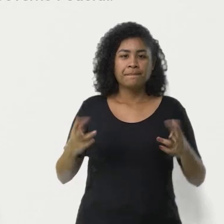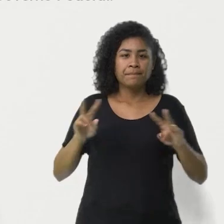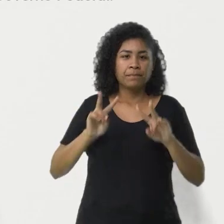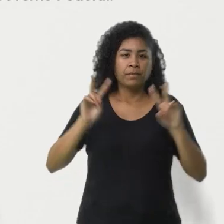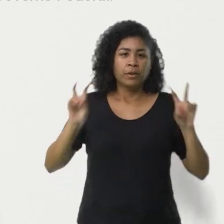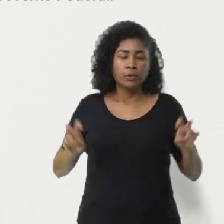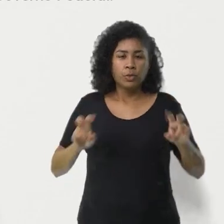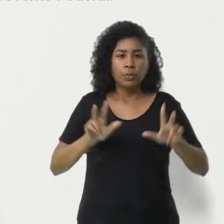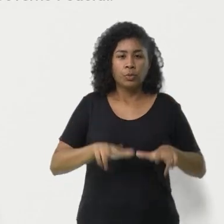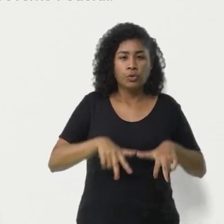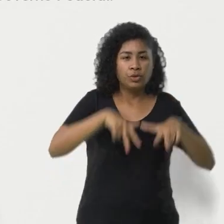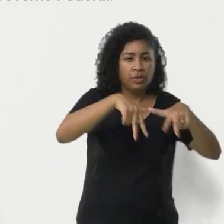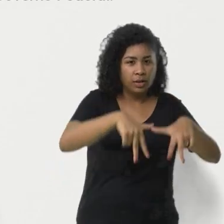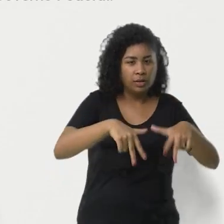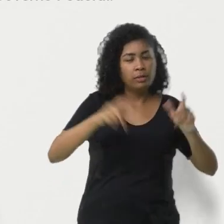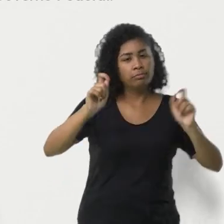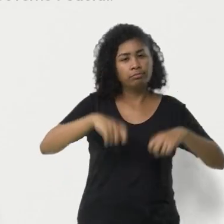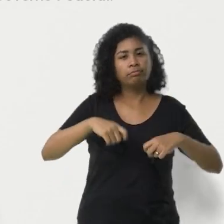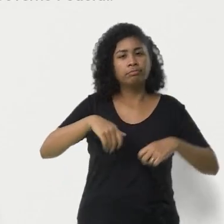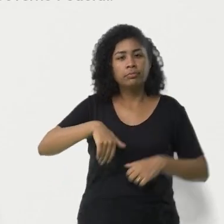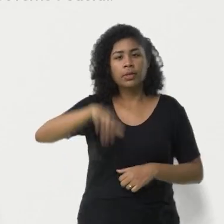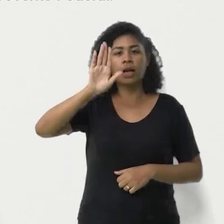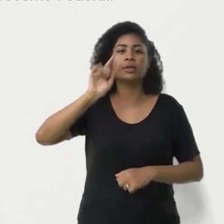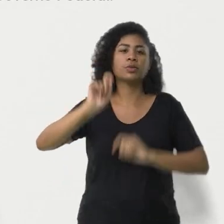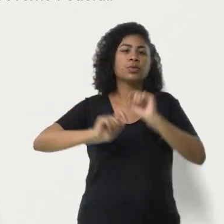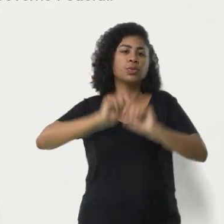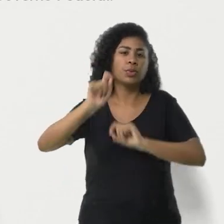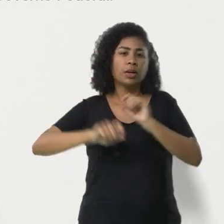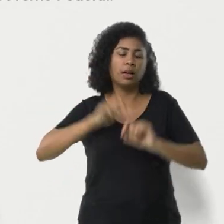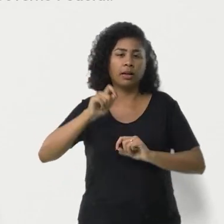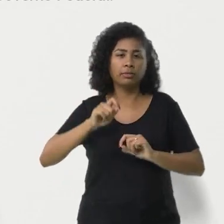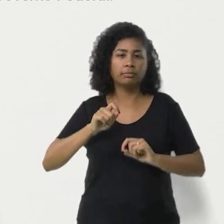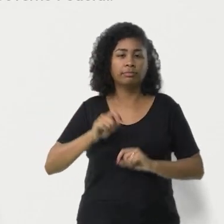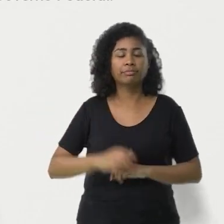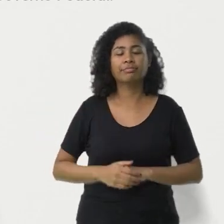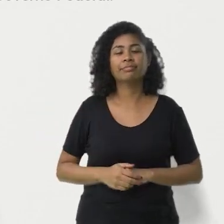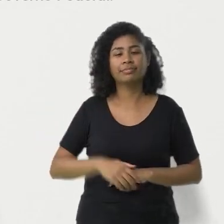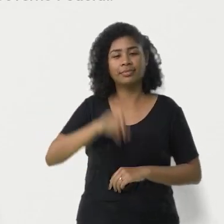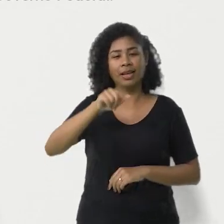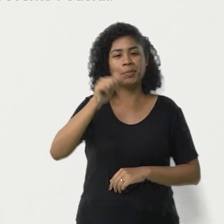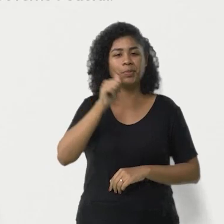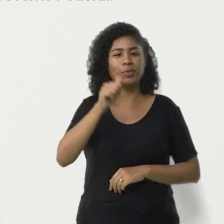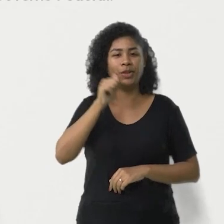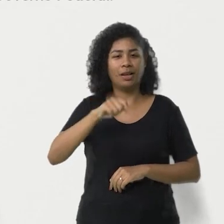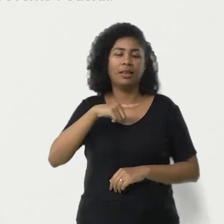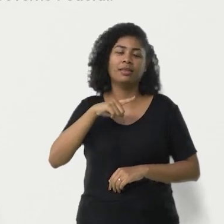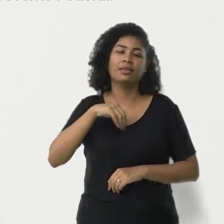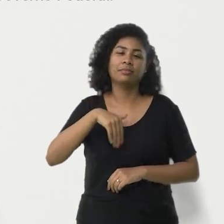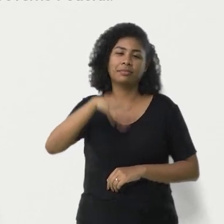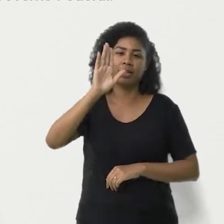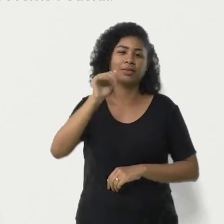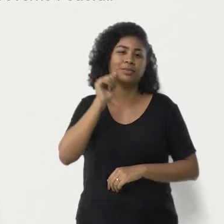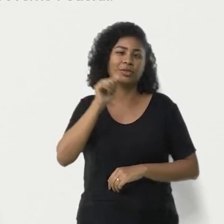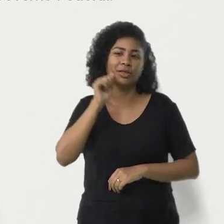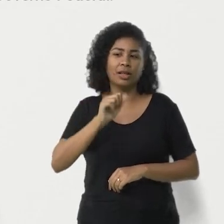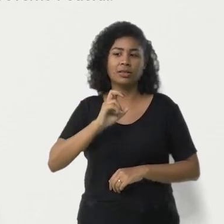ao sexo, o que vai prevalecer aí? Qual vai ser a maior quantidade? A de mulheres, tá? Em torno aí de